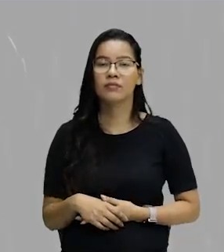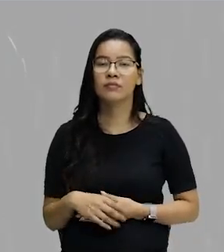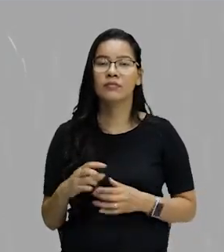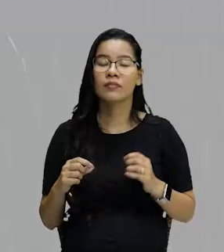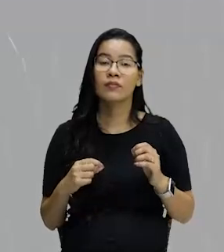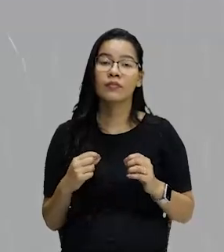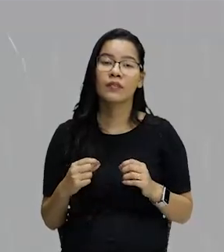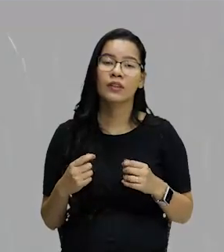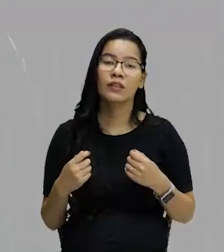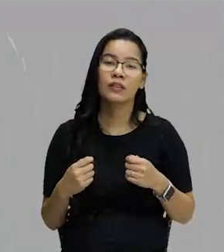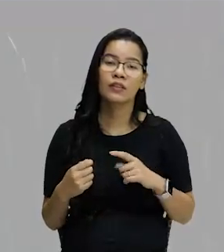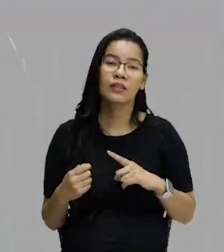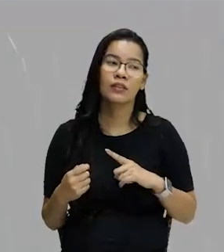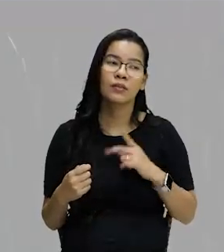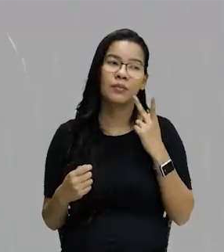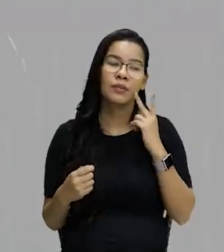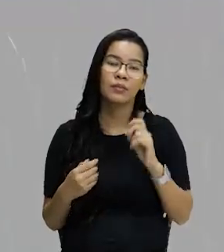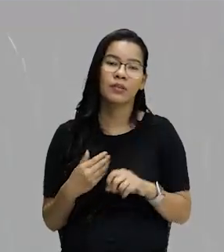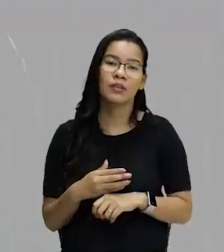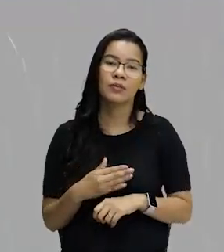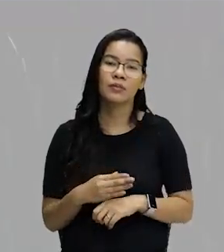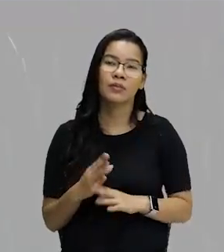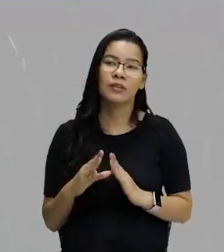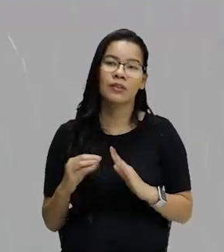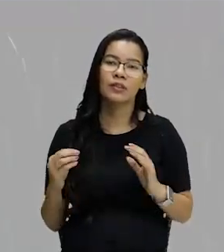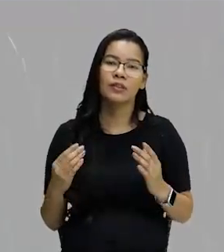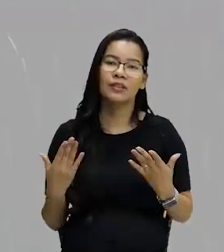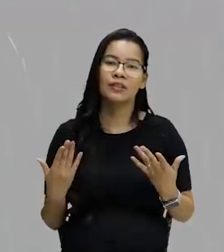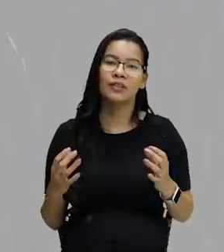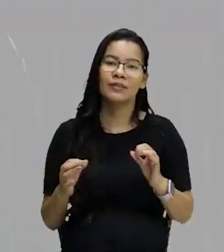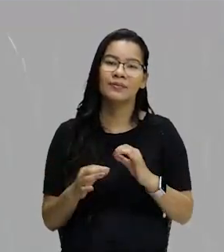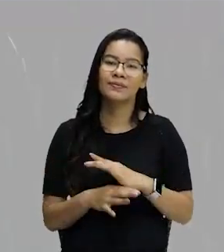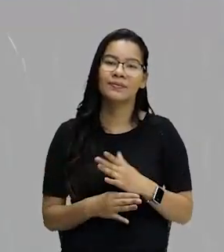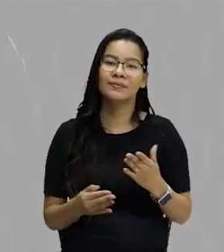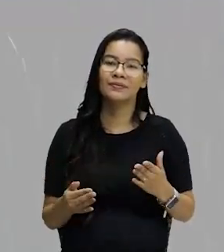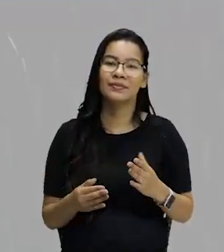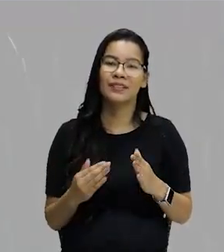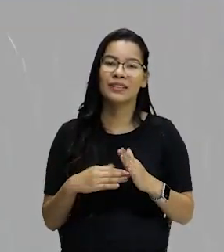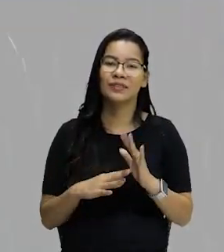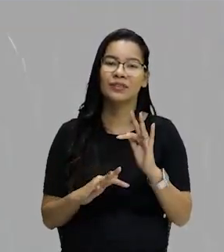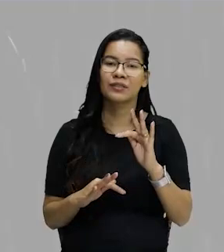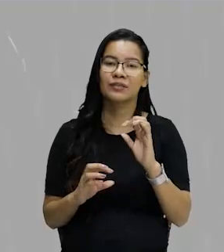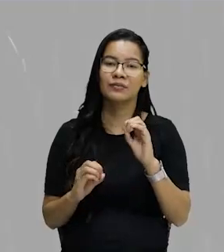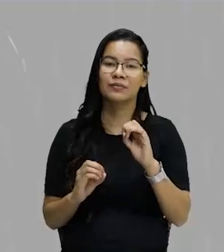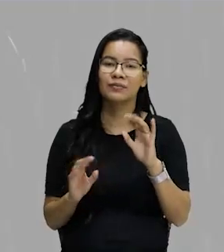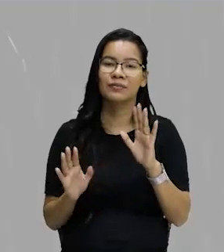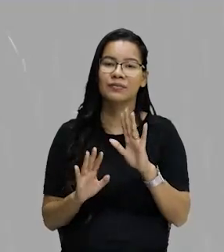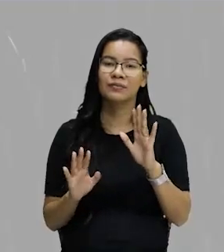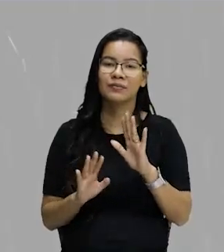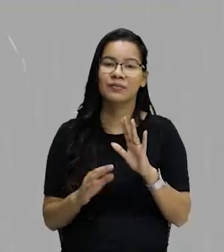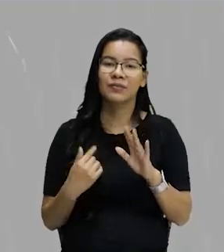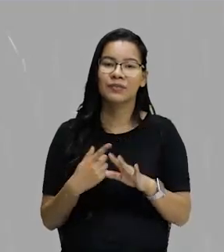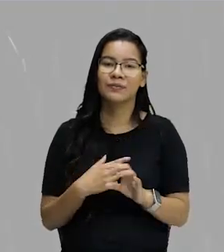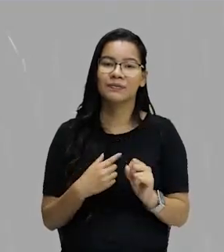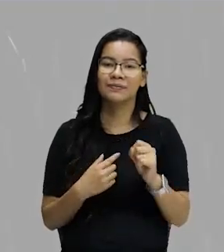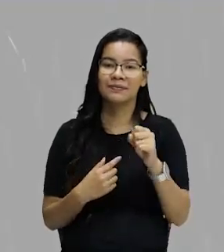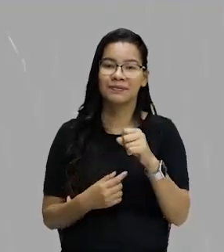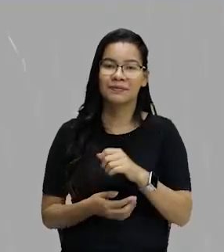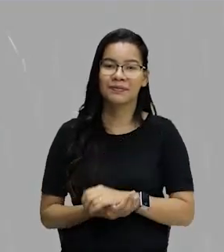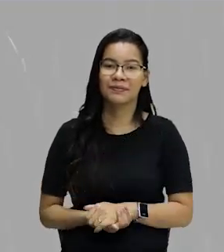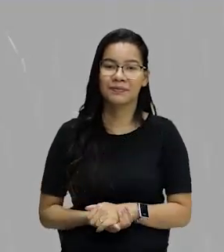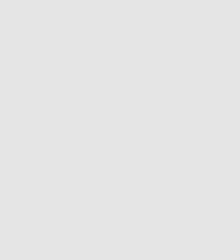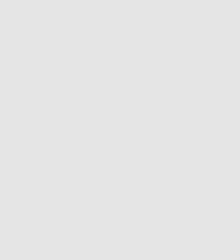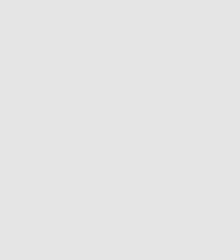que o atleta ele tem que ter para a prática dessa modalidade. Então, galera, eu vou ficando por aqui. Até a nossa próxima aula. Vamos para cima, hein?